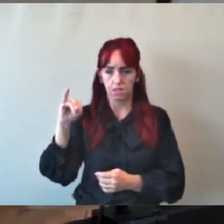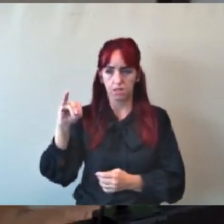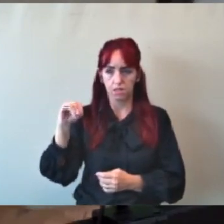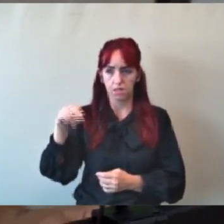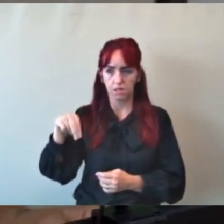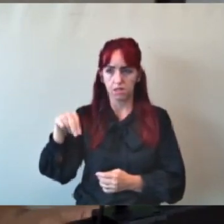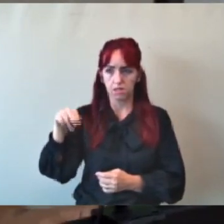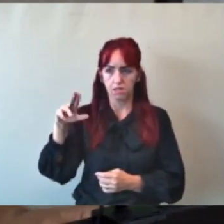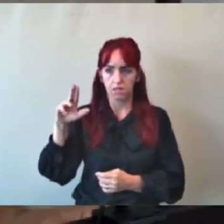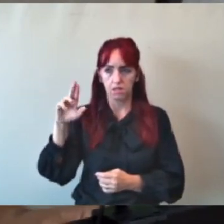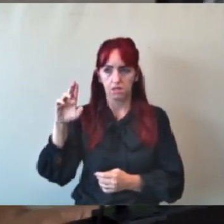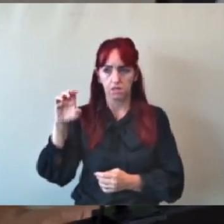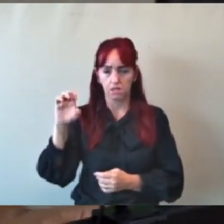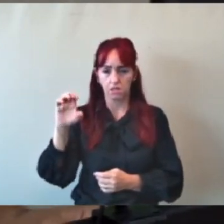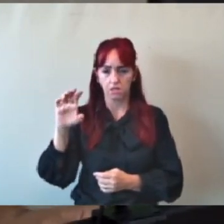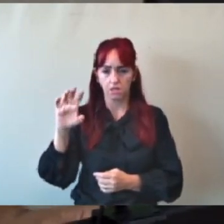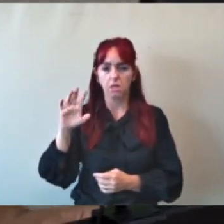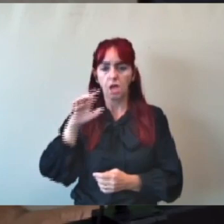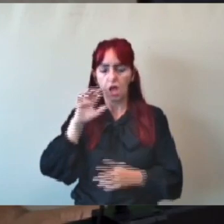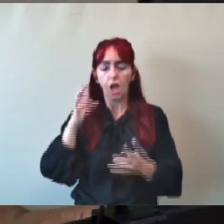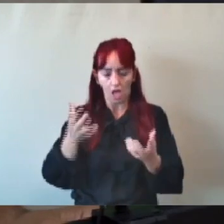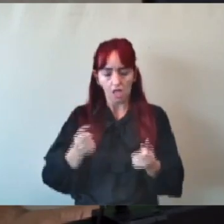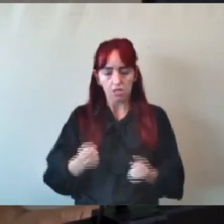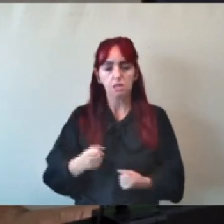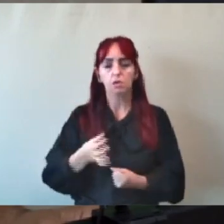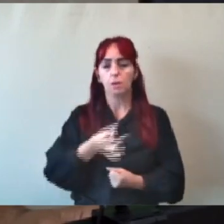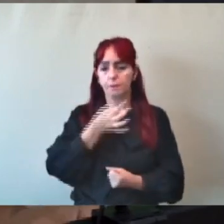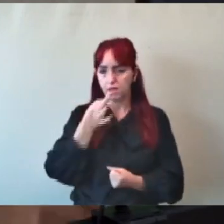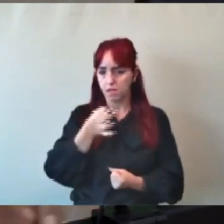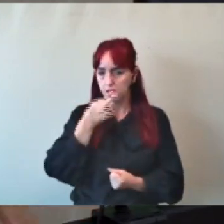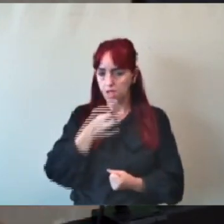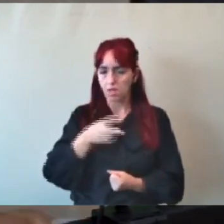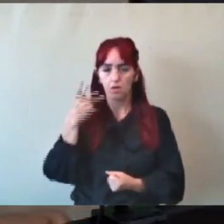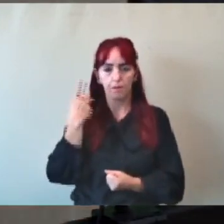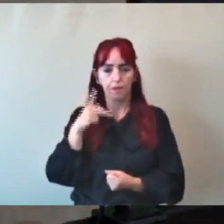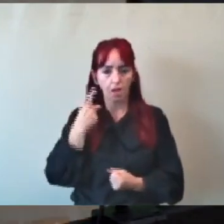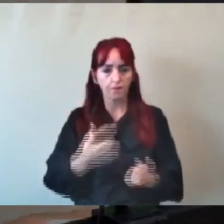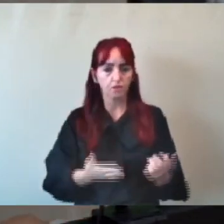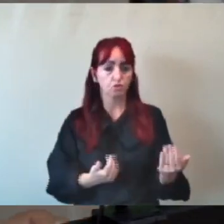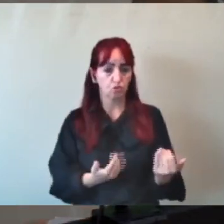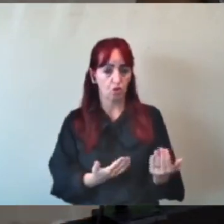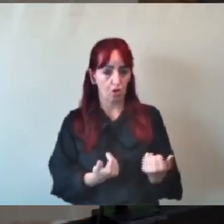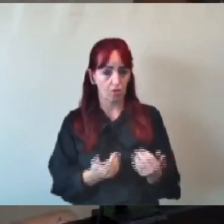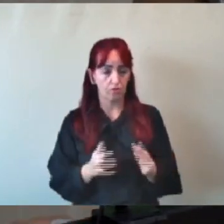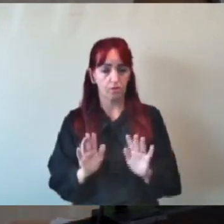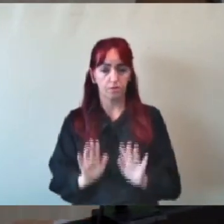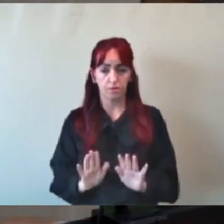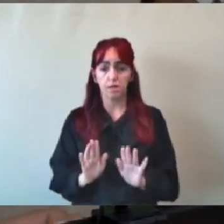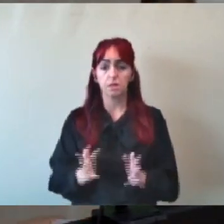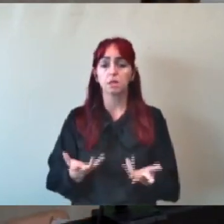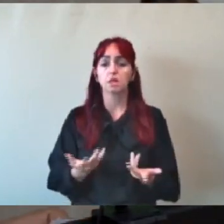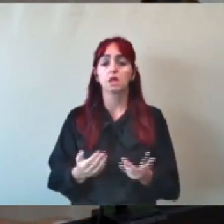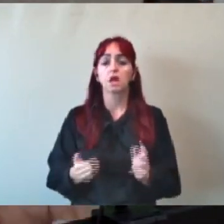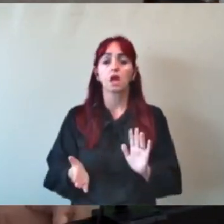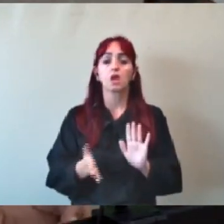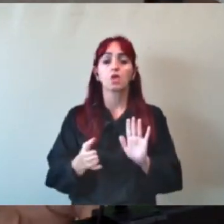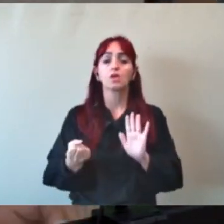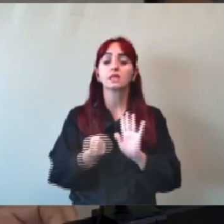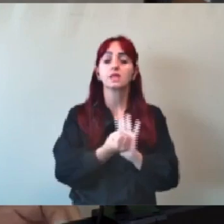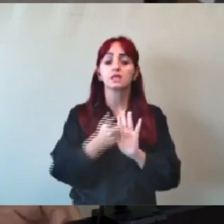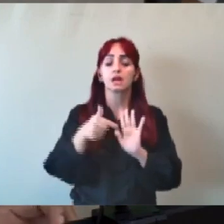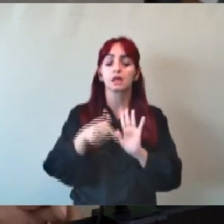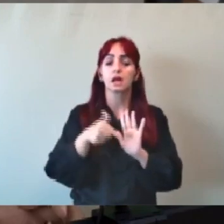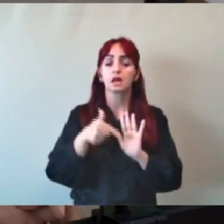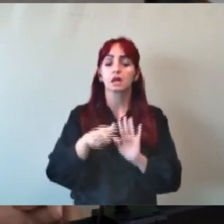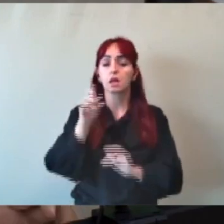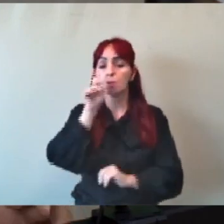a sugestão do Parlamento Jovem, né? Só quero destacar aqui uma falha, um erro,